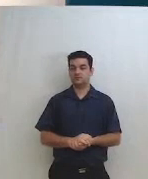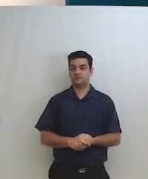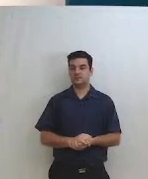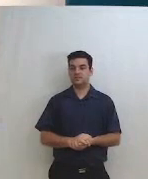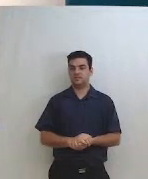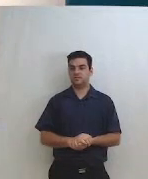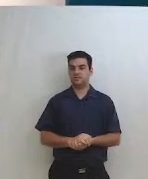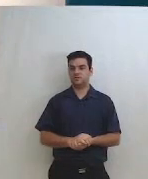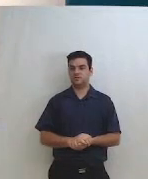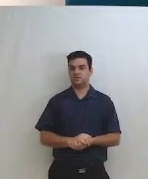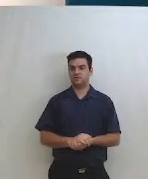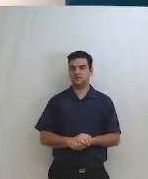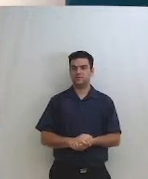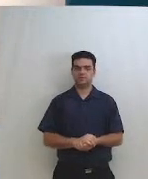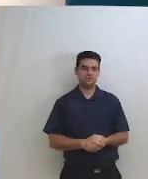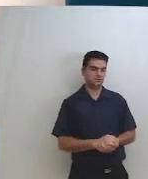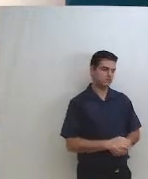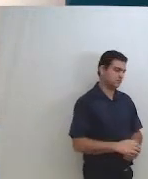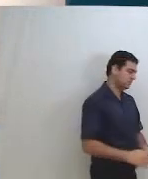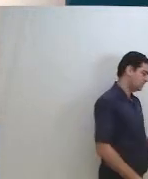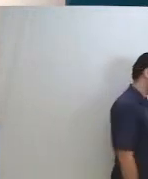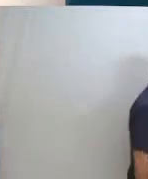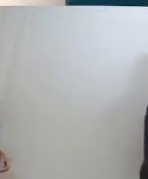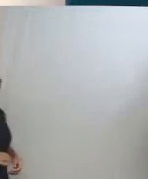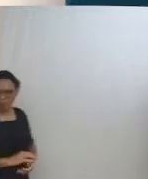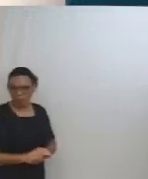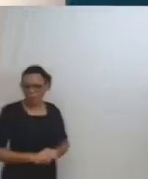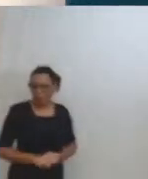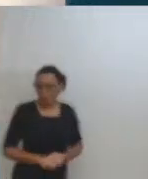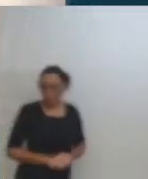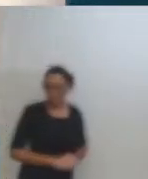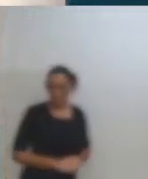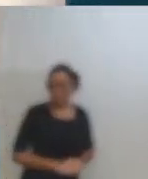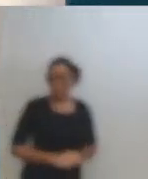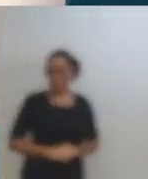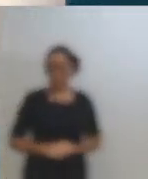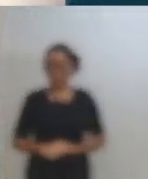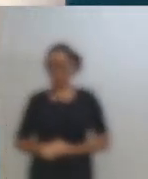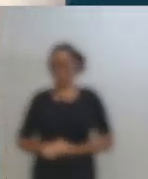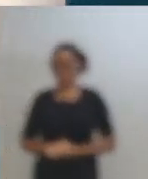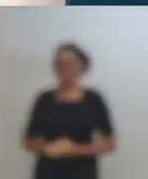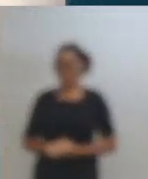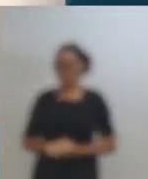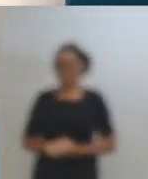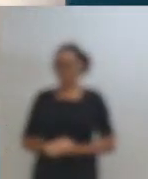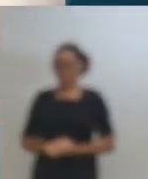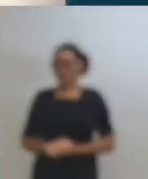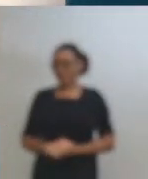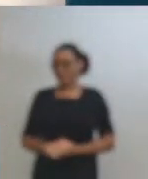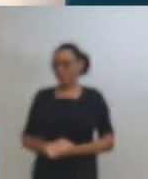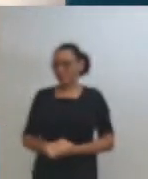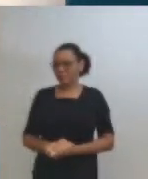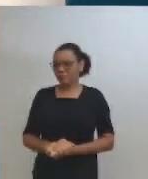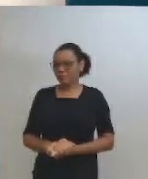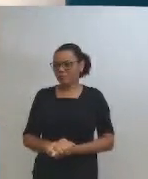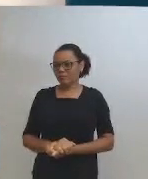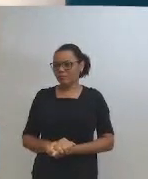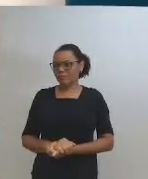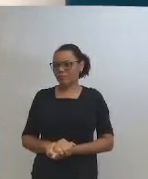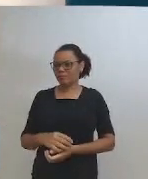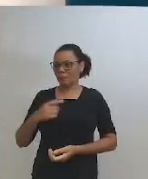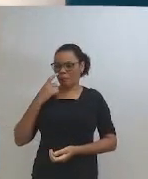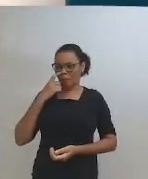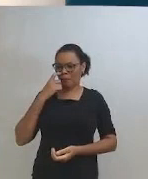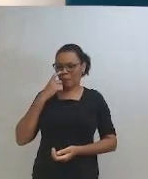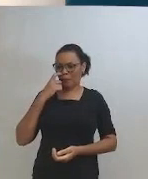presente recurso em habeas corpus, ministro Antônio Saldanha. na pessoa de quem também cumprimento os demais ministros. Obrigado.